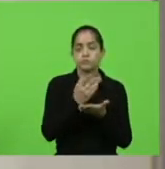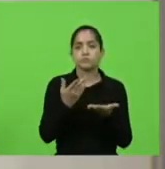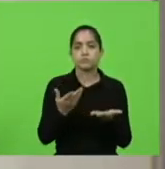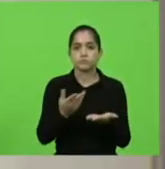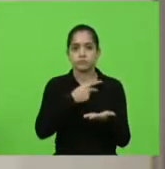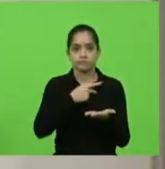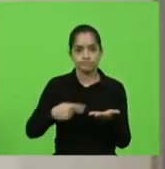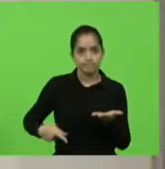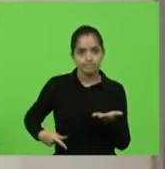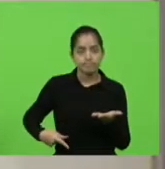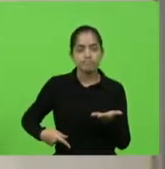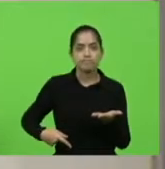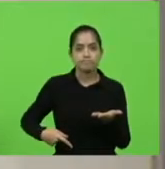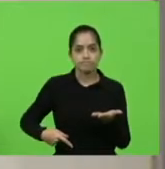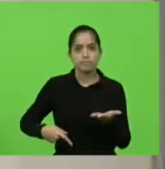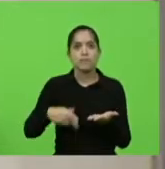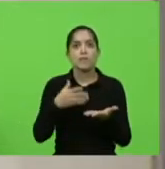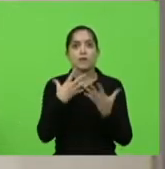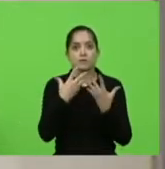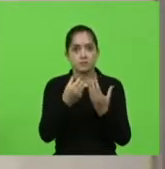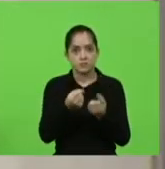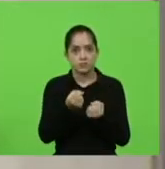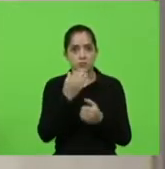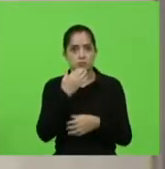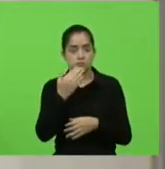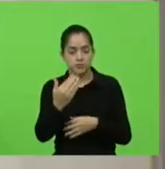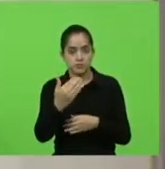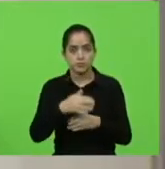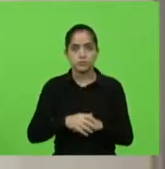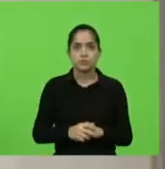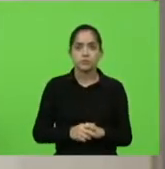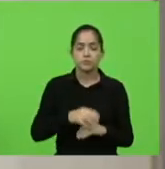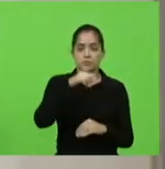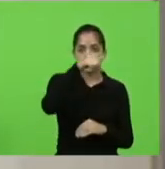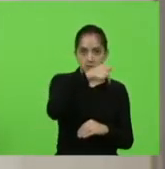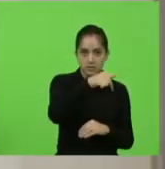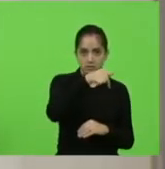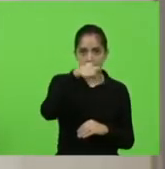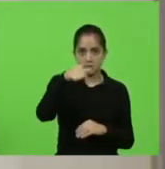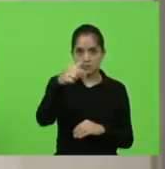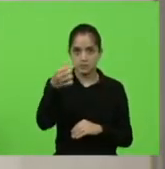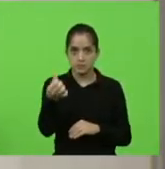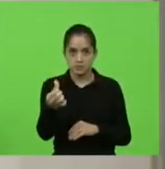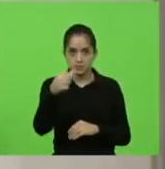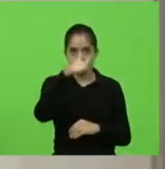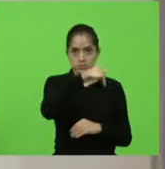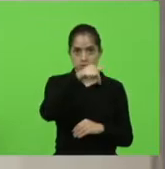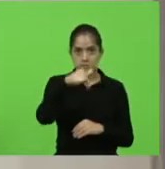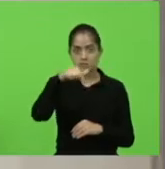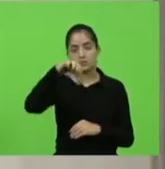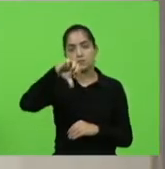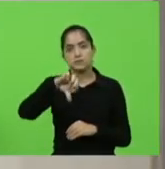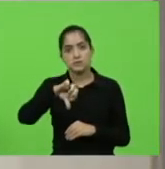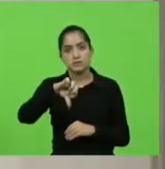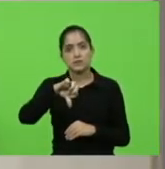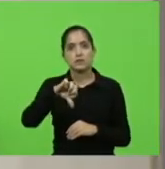senhor presidente deferiu os requerimentos números 776, 779